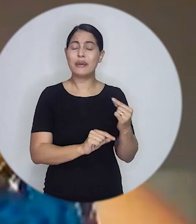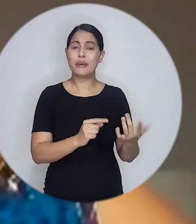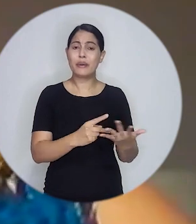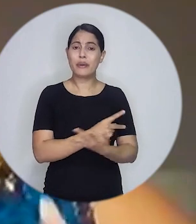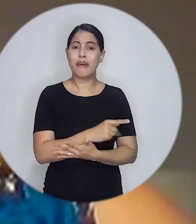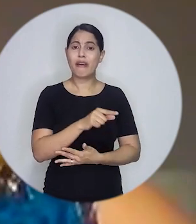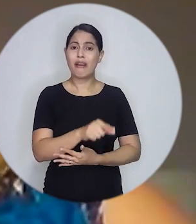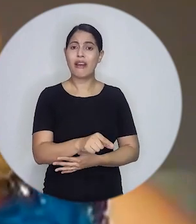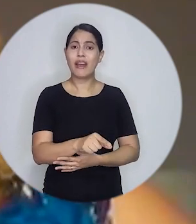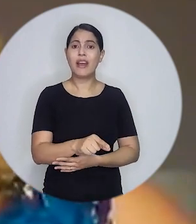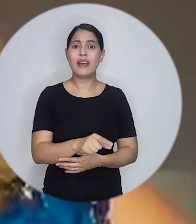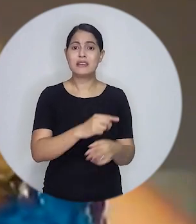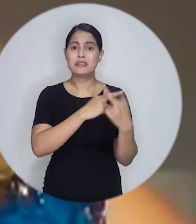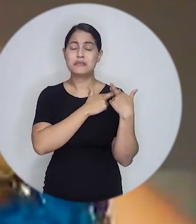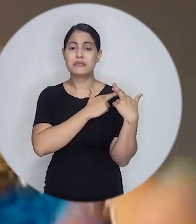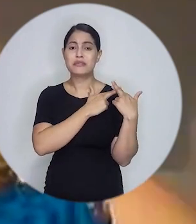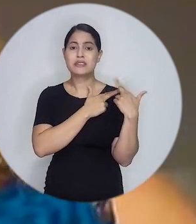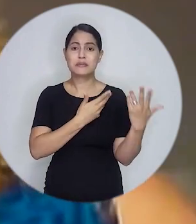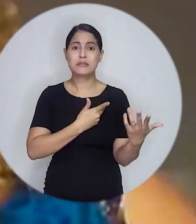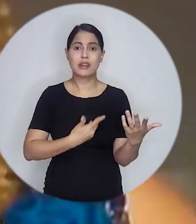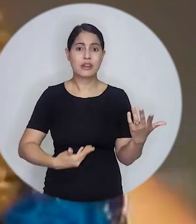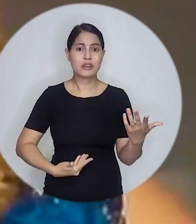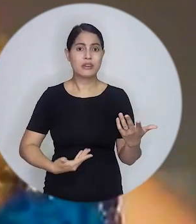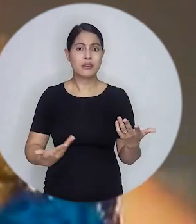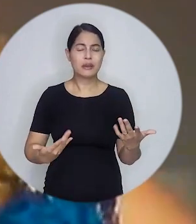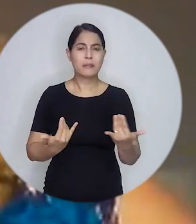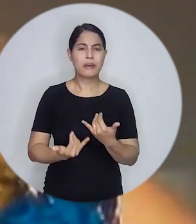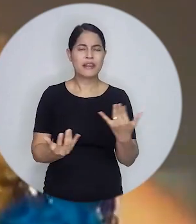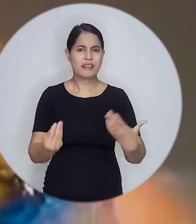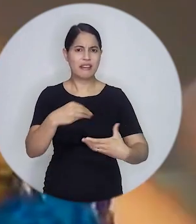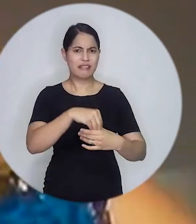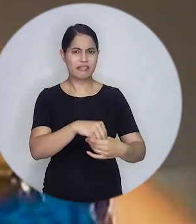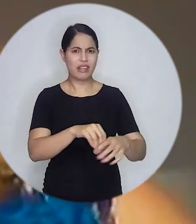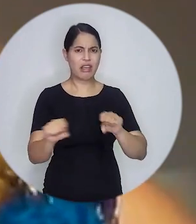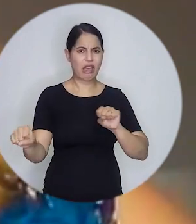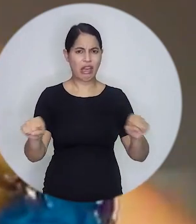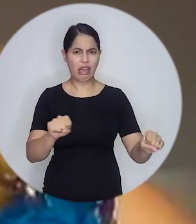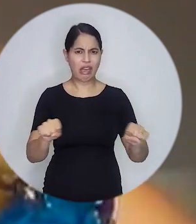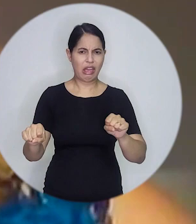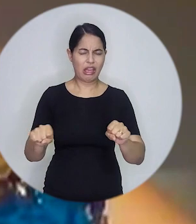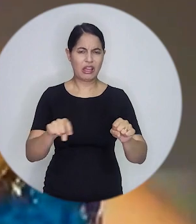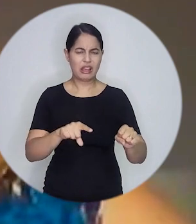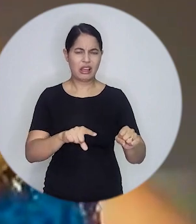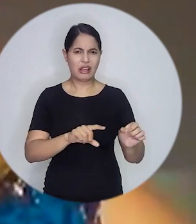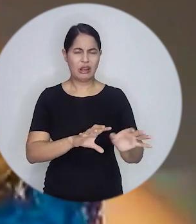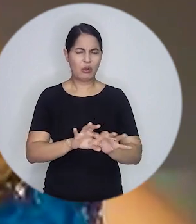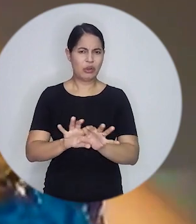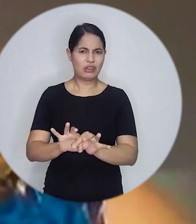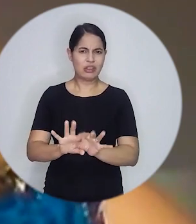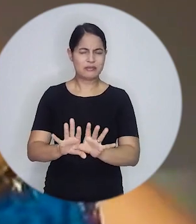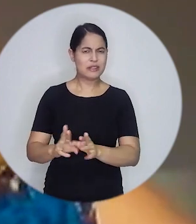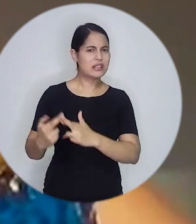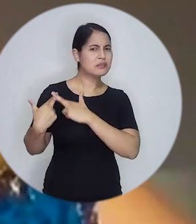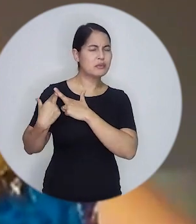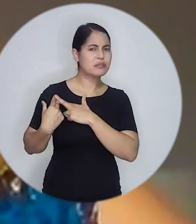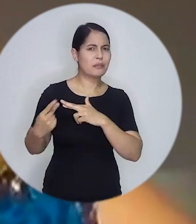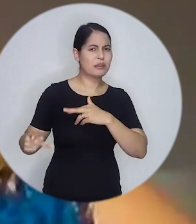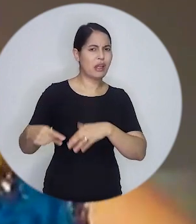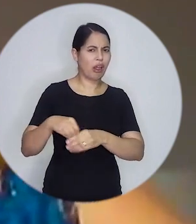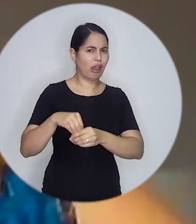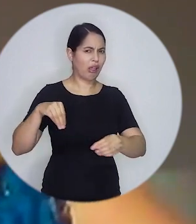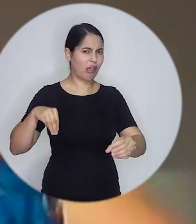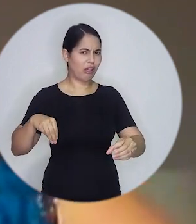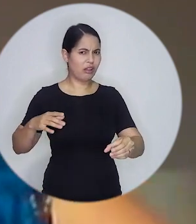tem um massacre dentro de uma unidade prisional, se classifica como disputa dentro das facções e tenta se